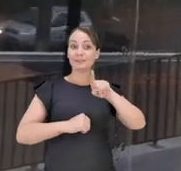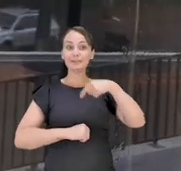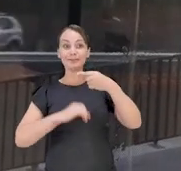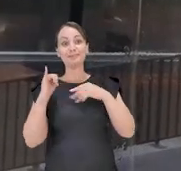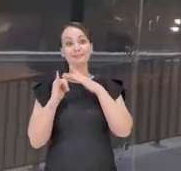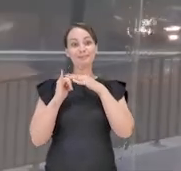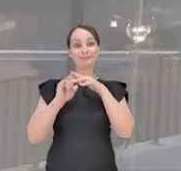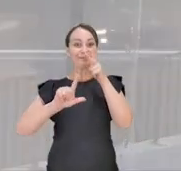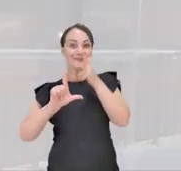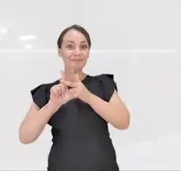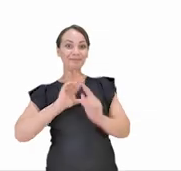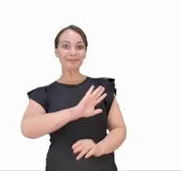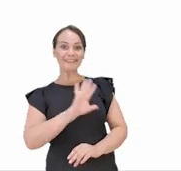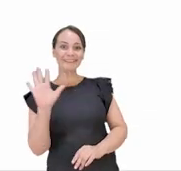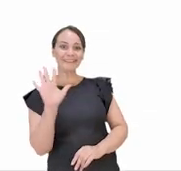transmissão. Tchau!